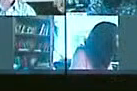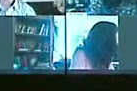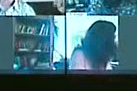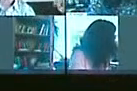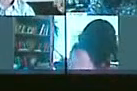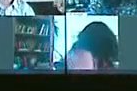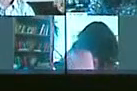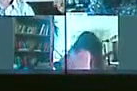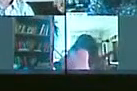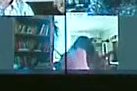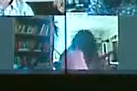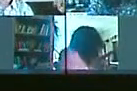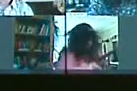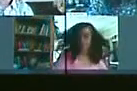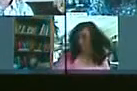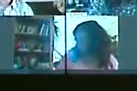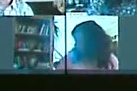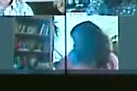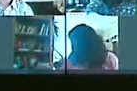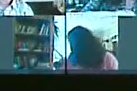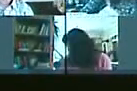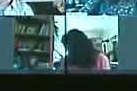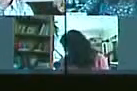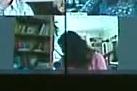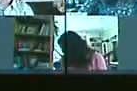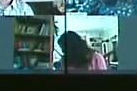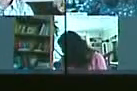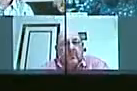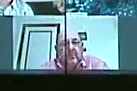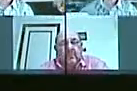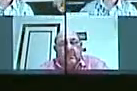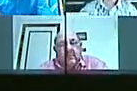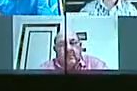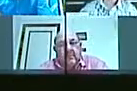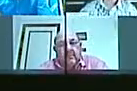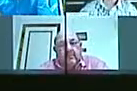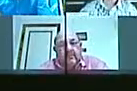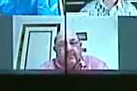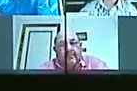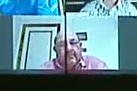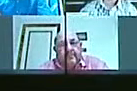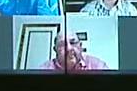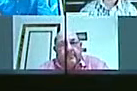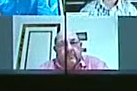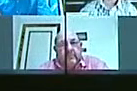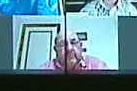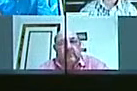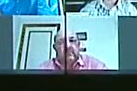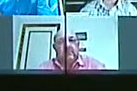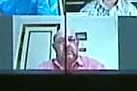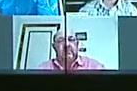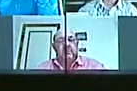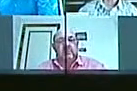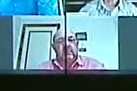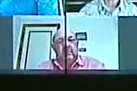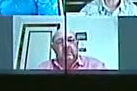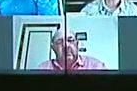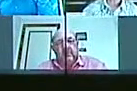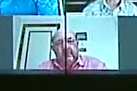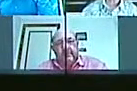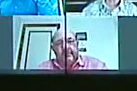Sérgio Turra, presente. Ok, deputada Silvana Covatti. Silvana Covatti,